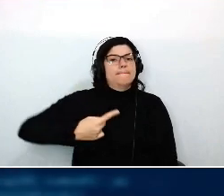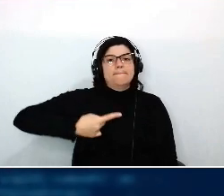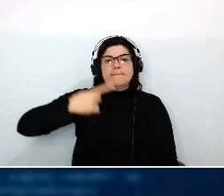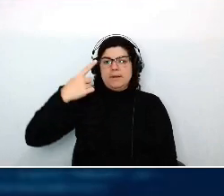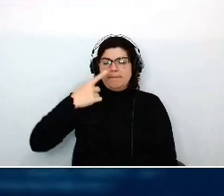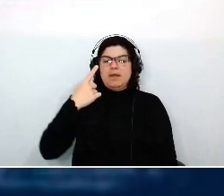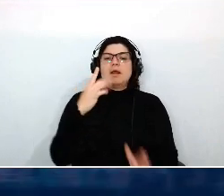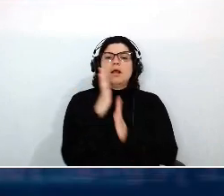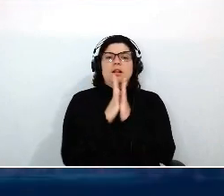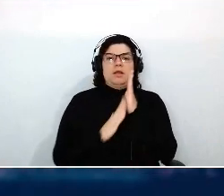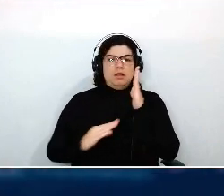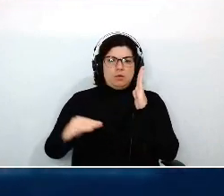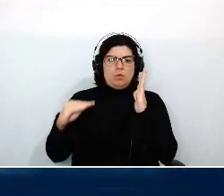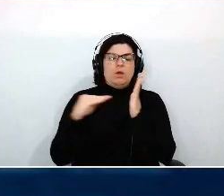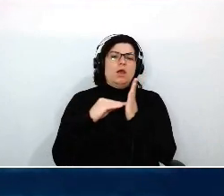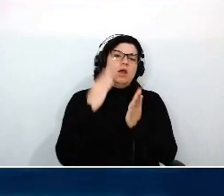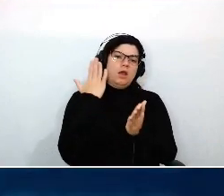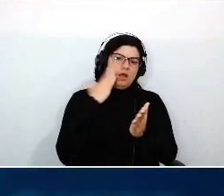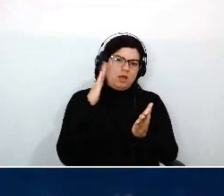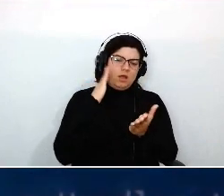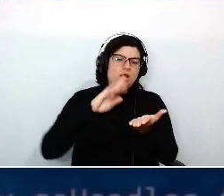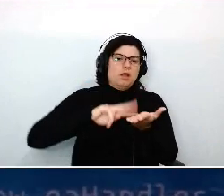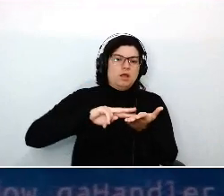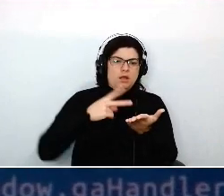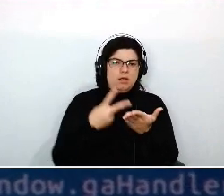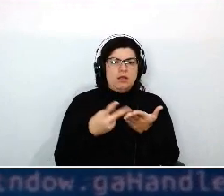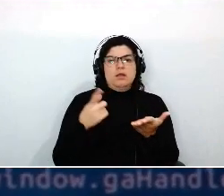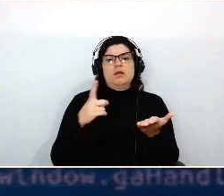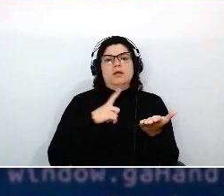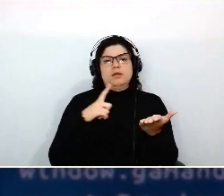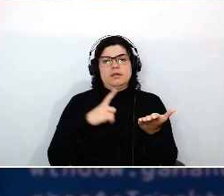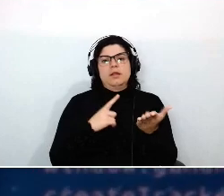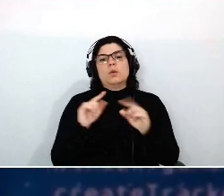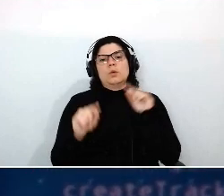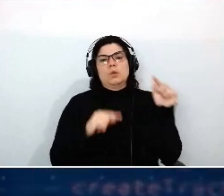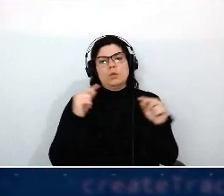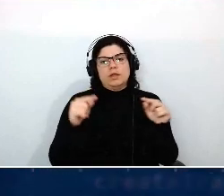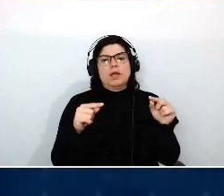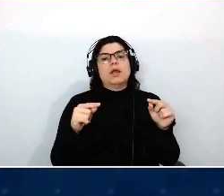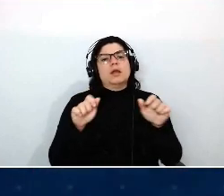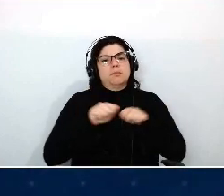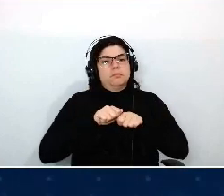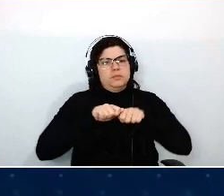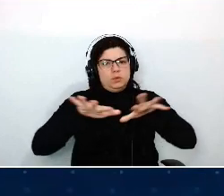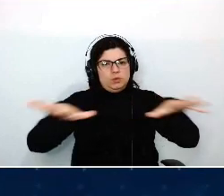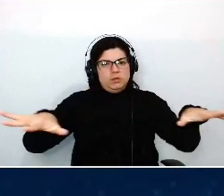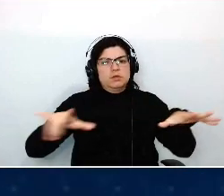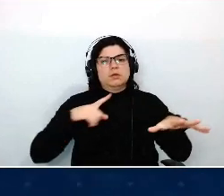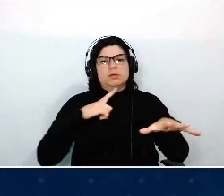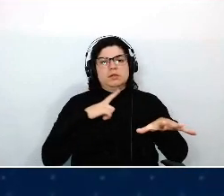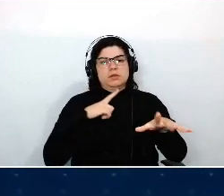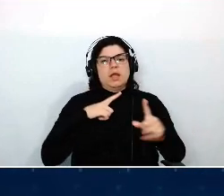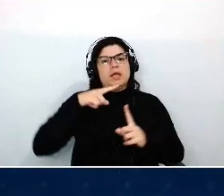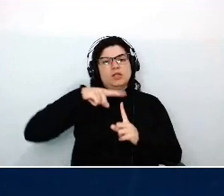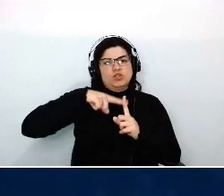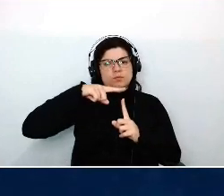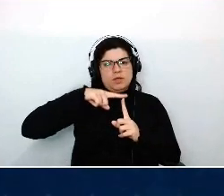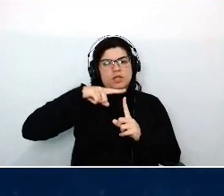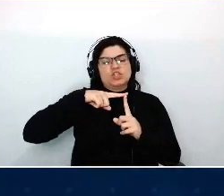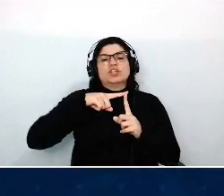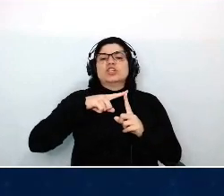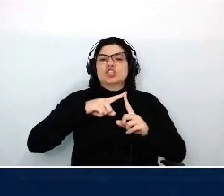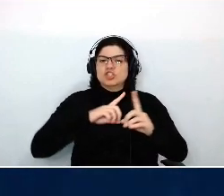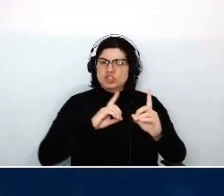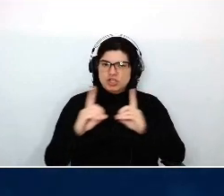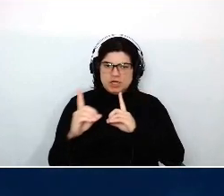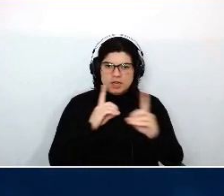que trouxe a ideia de recursão, ela que trouxe a ideia de tipagem dinâmica, ela trouxe a ideia de garbage collection e trouxe a ideia de first class functions. Então, todo